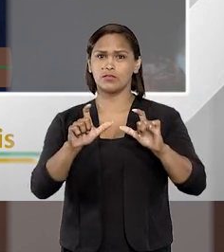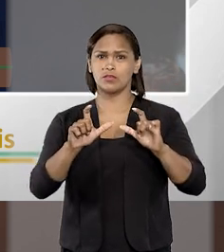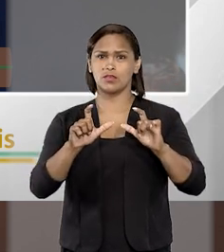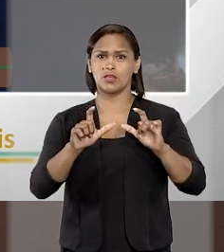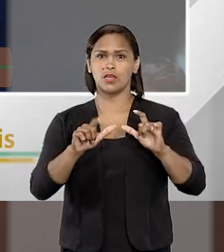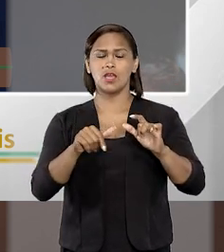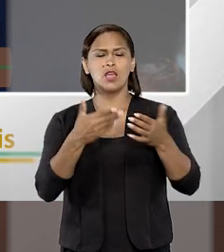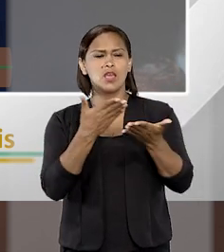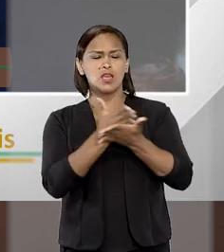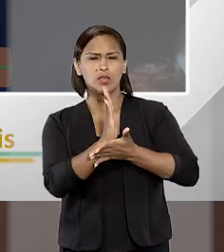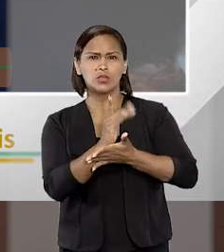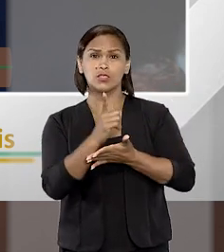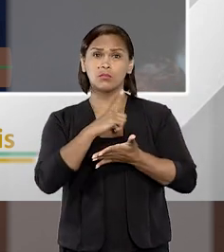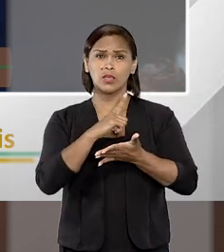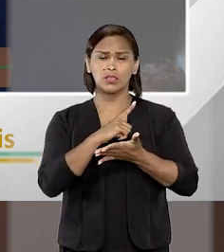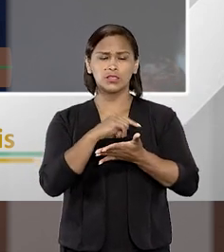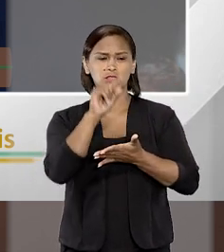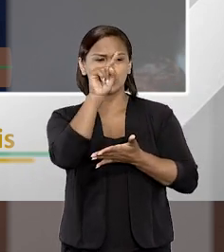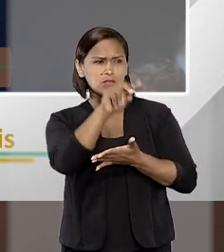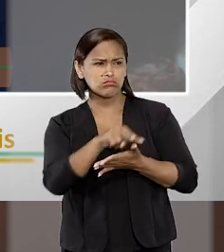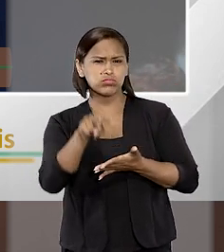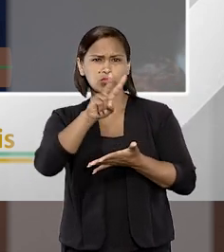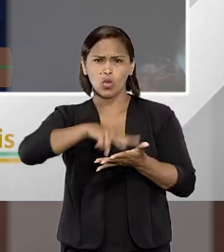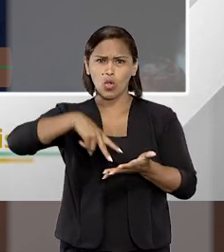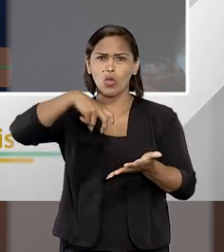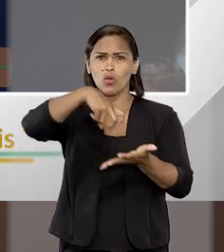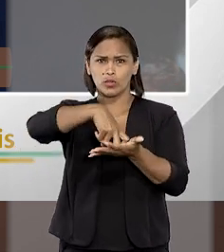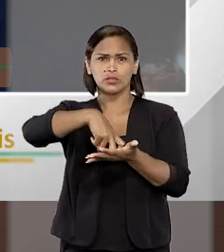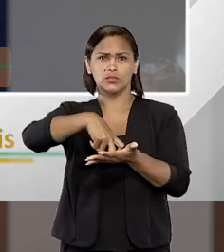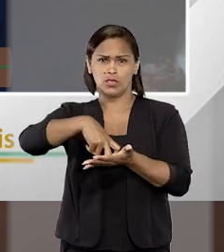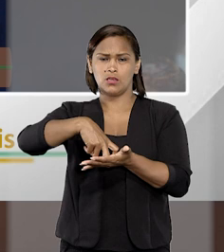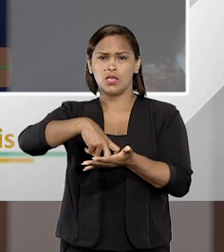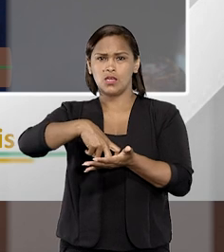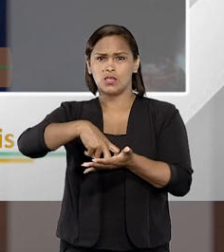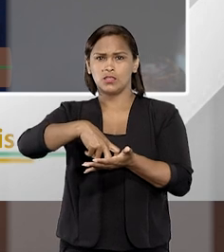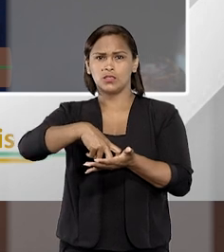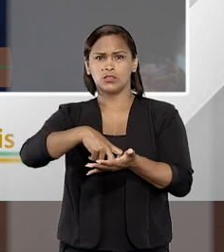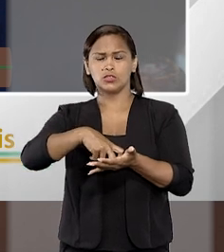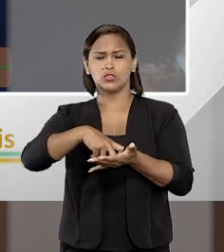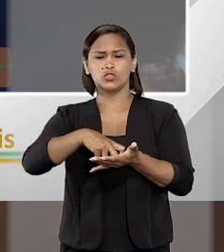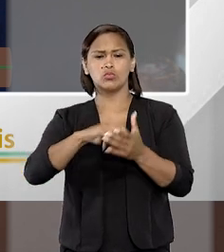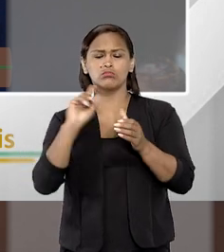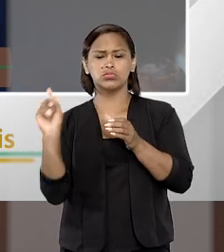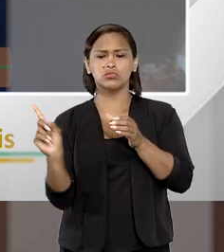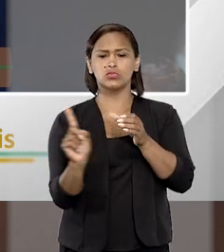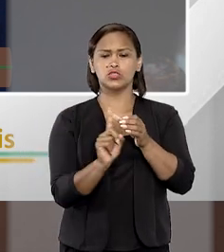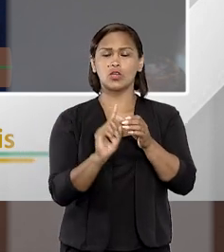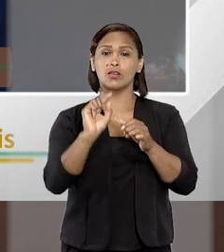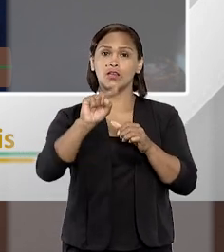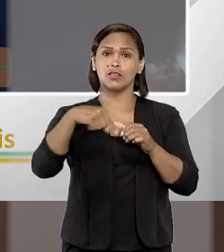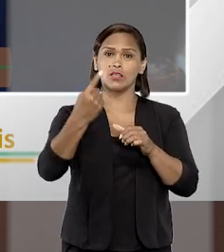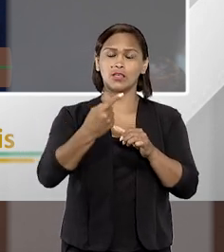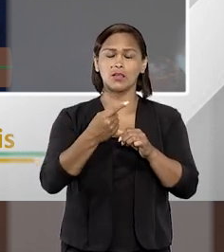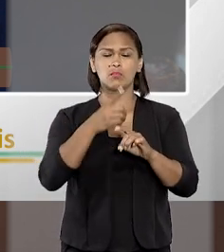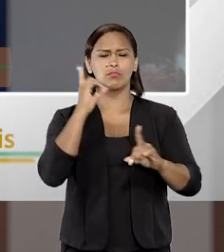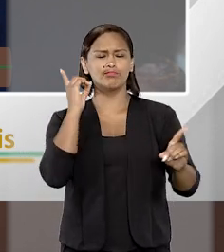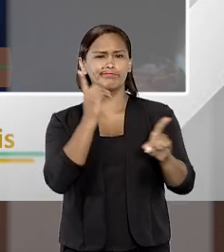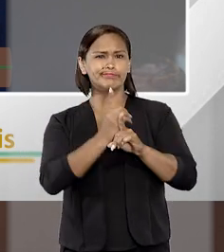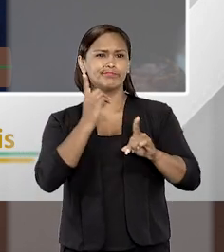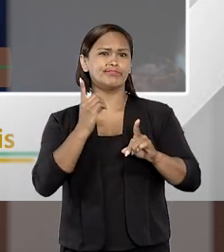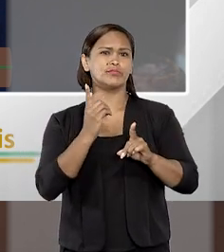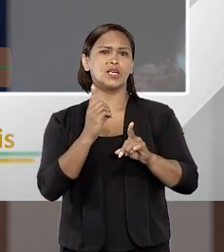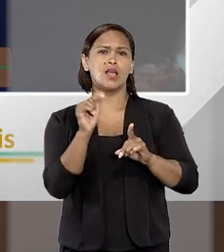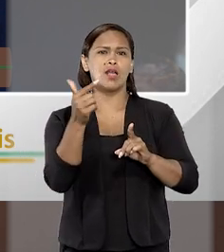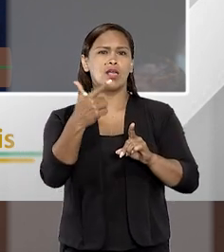é conhecimento que tem levado muitas combinações de forma isolada e que depois se descobre